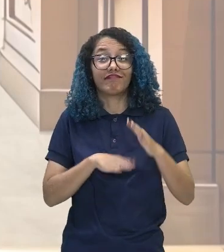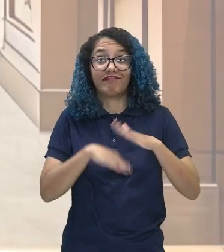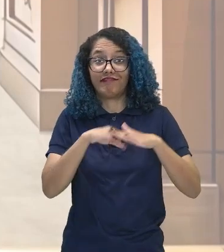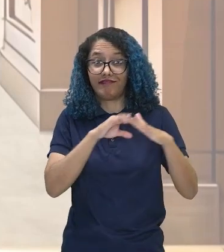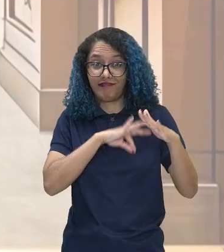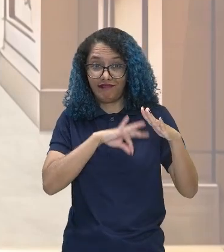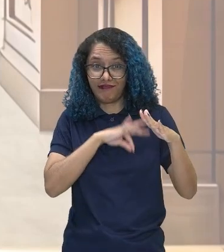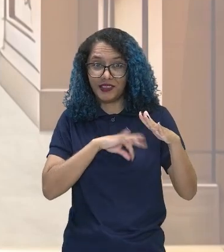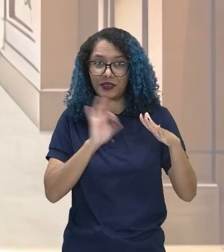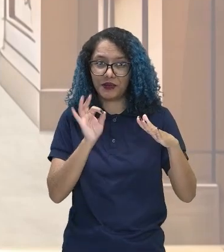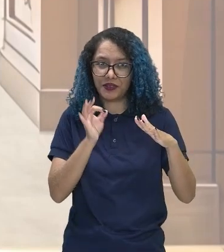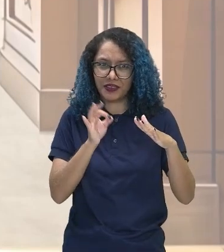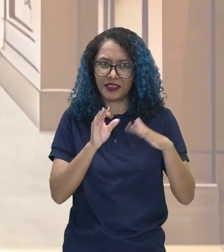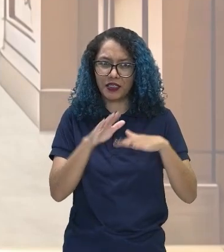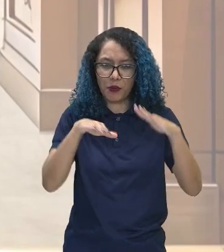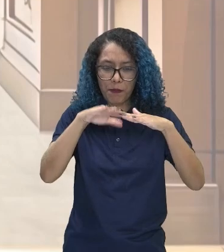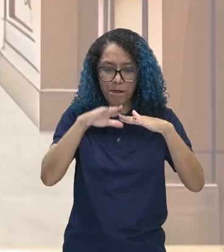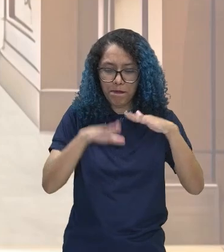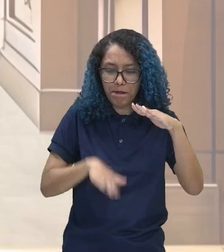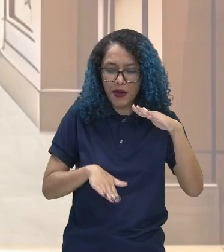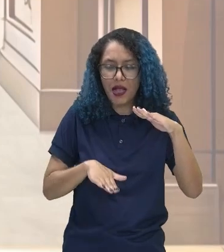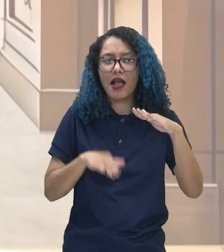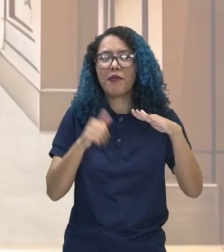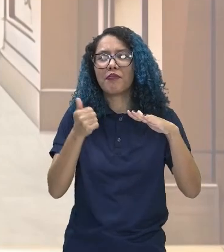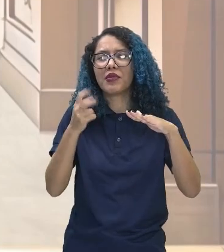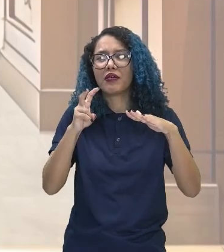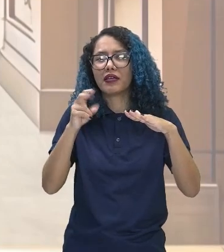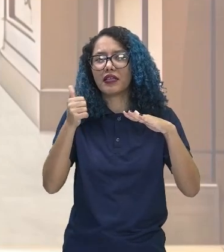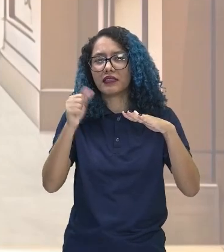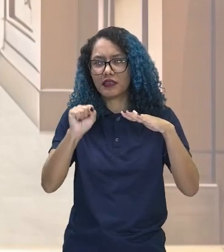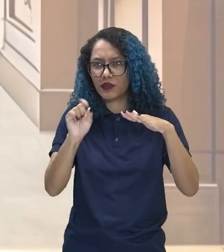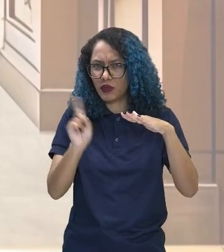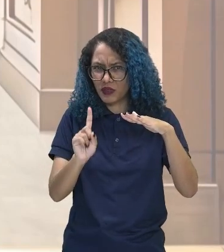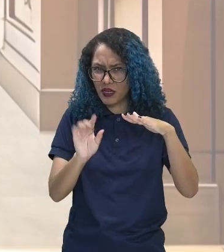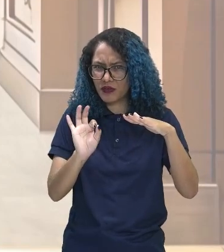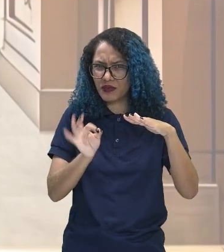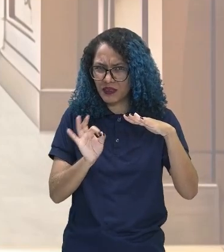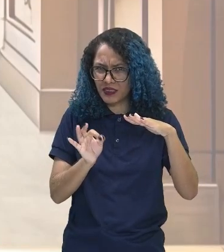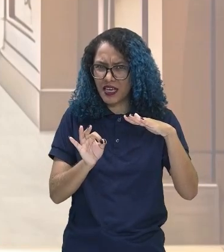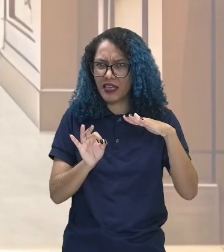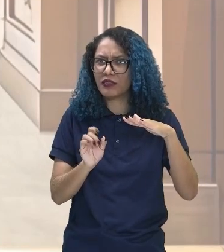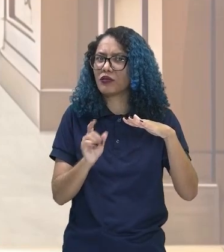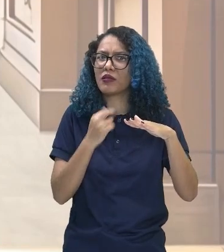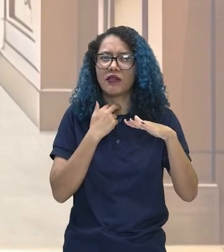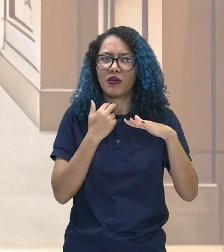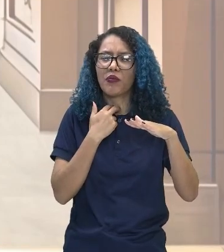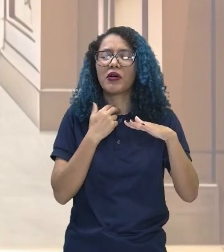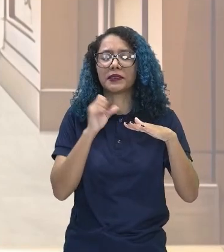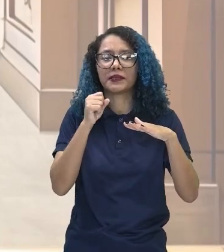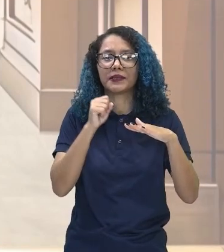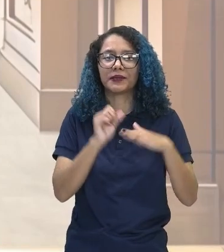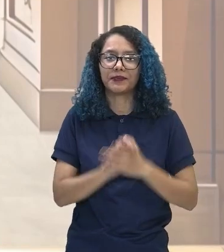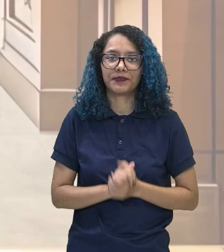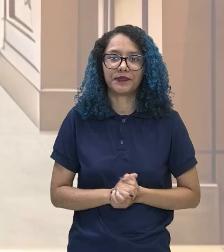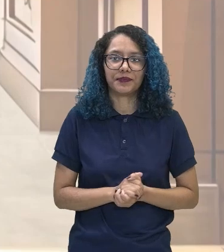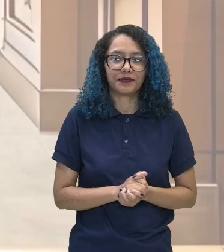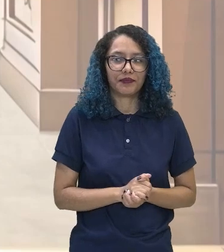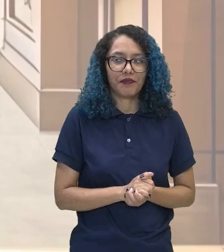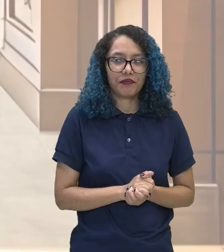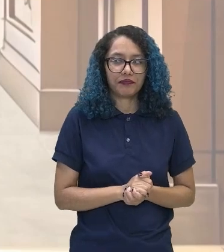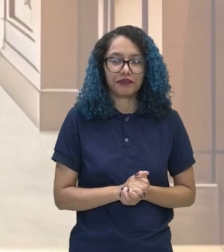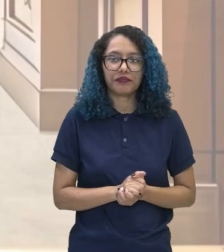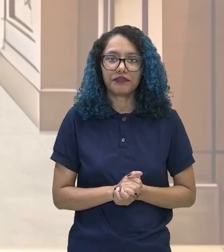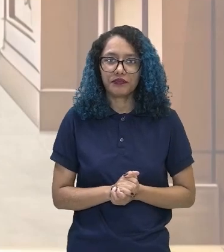ganhar menos, não é isso, do que R$ 1.518, que é hoje o atual salário mínimo no Brasil, né? É isso mesmo. Então, isso já é uma